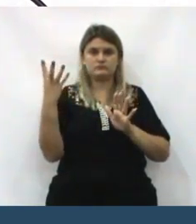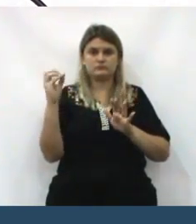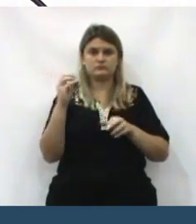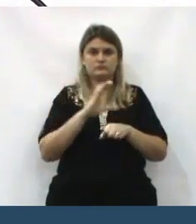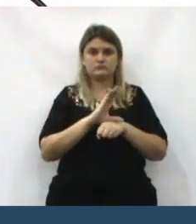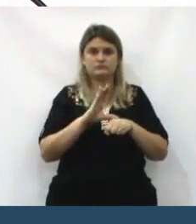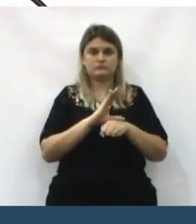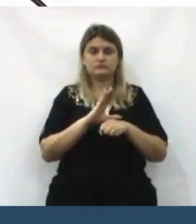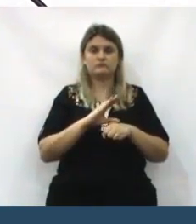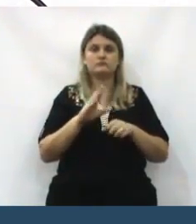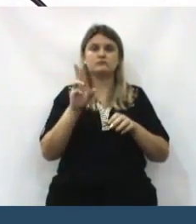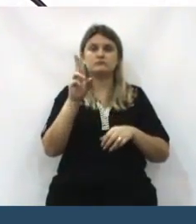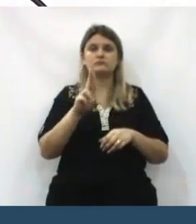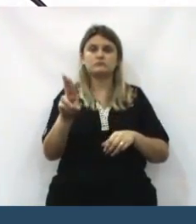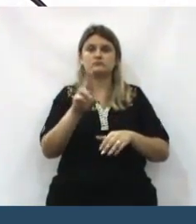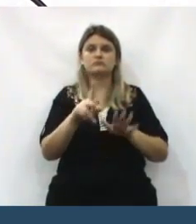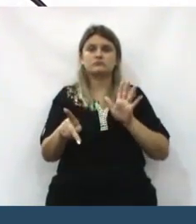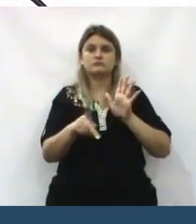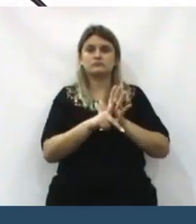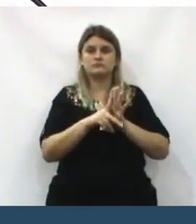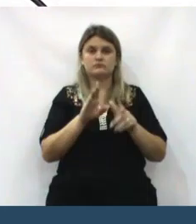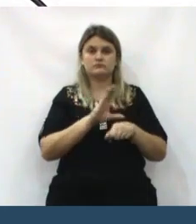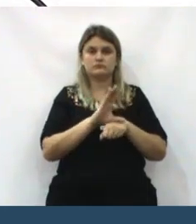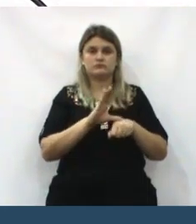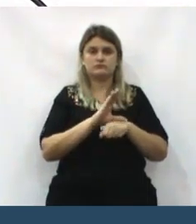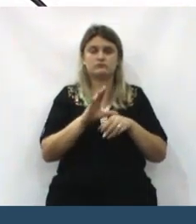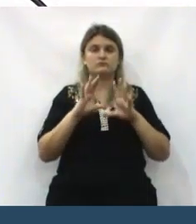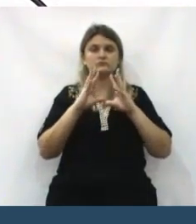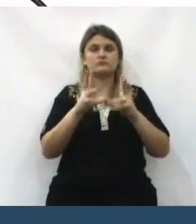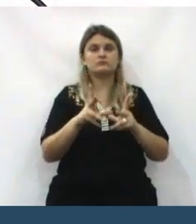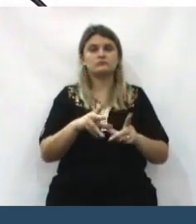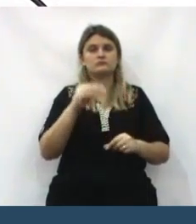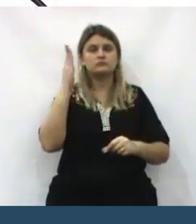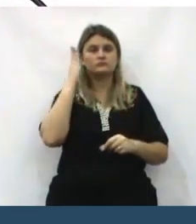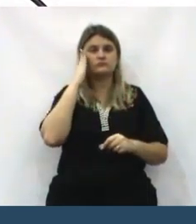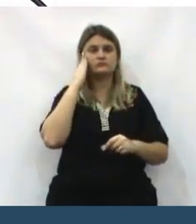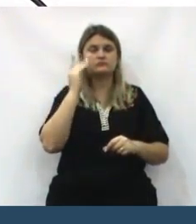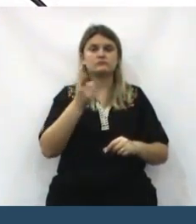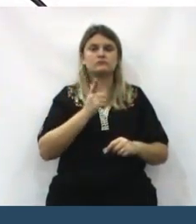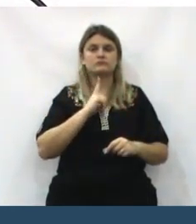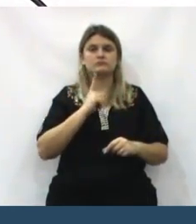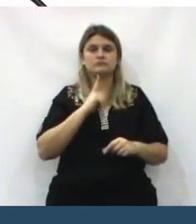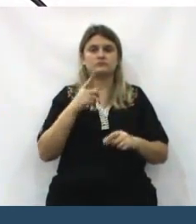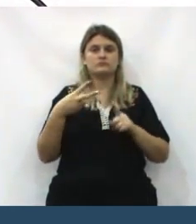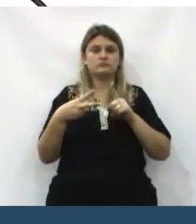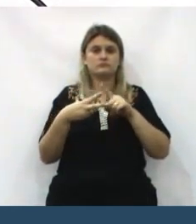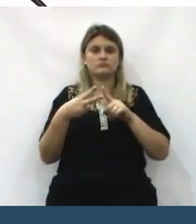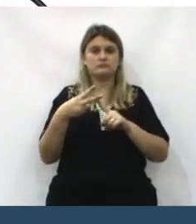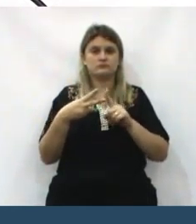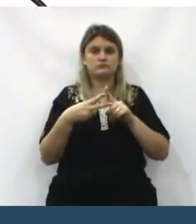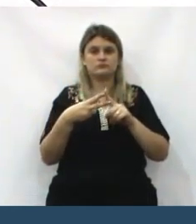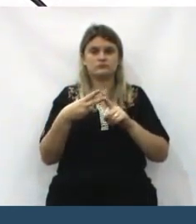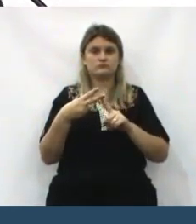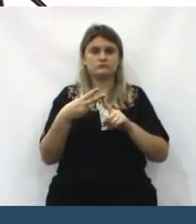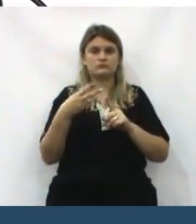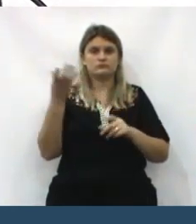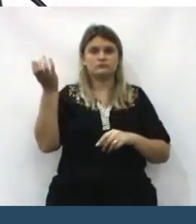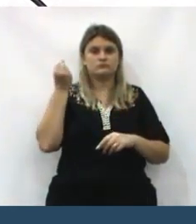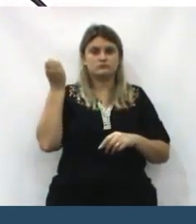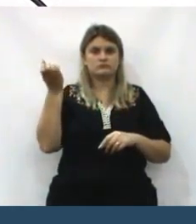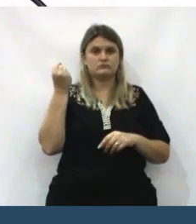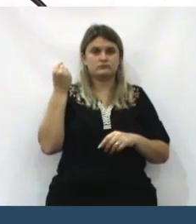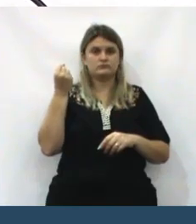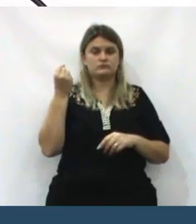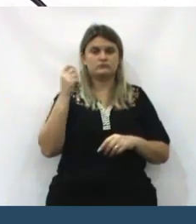da Constituição, vamos usar a própria Constituição. Porque todos sabemos que existem dois sistemas